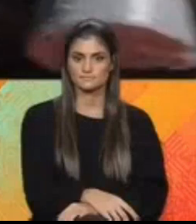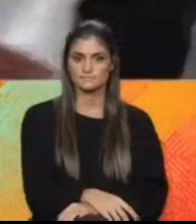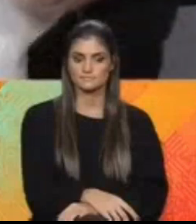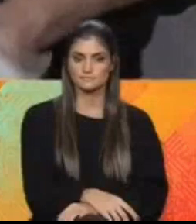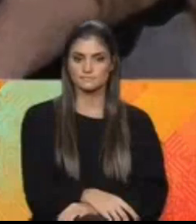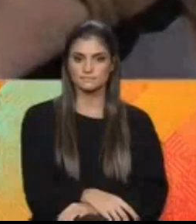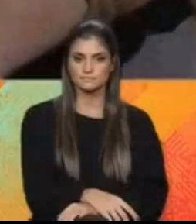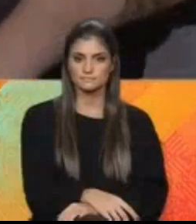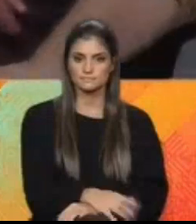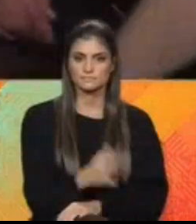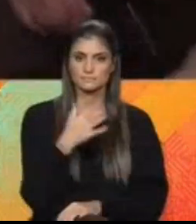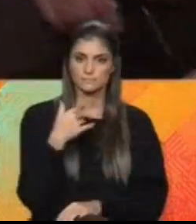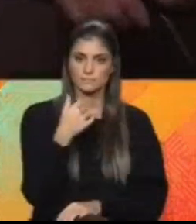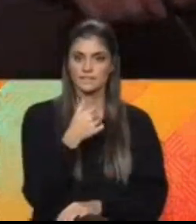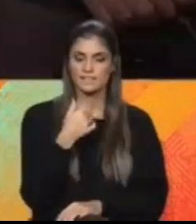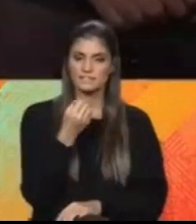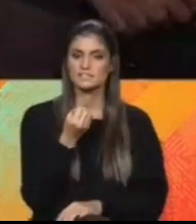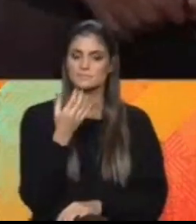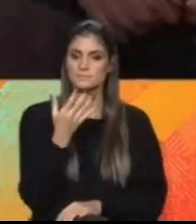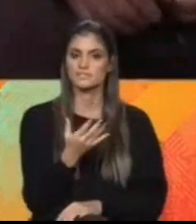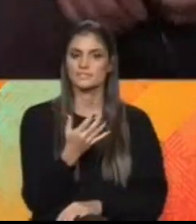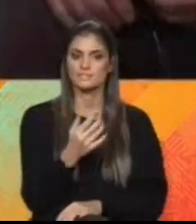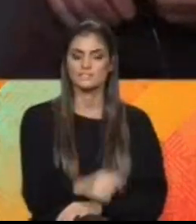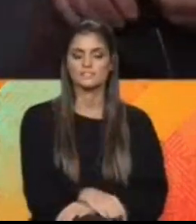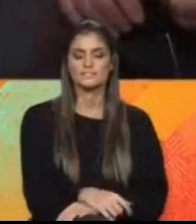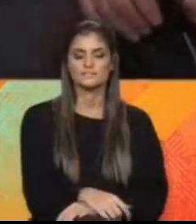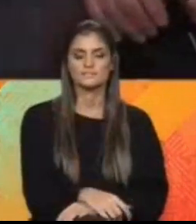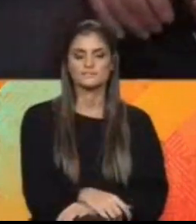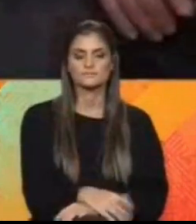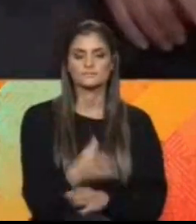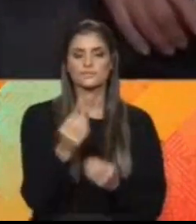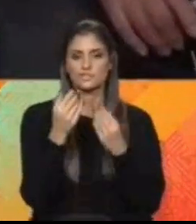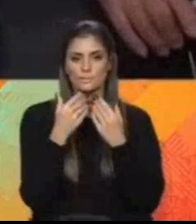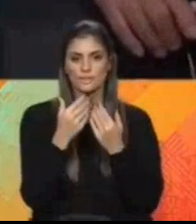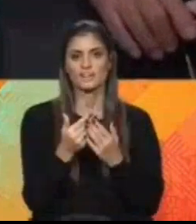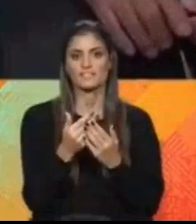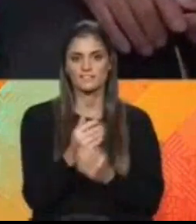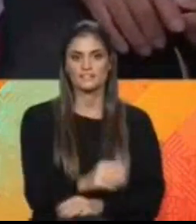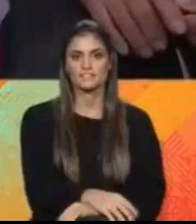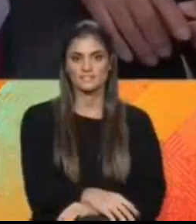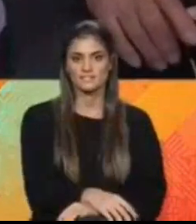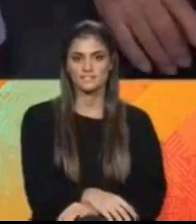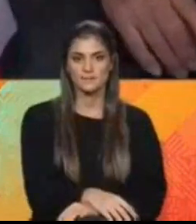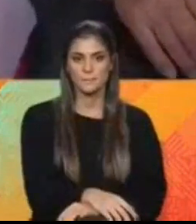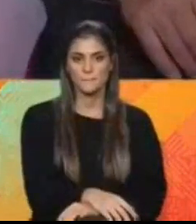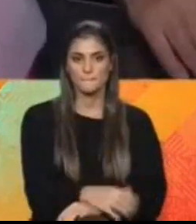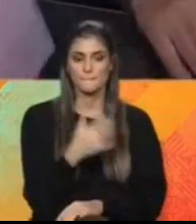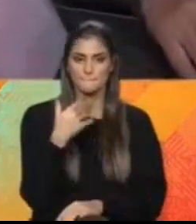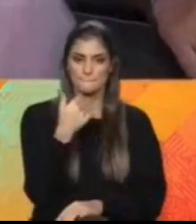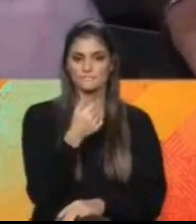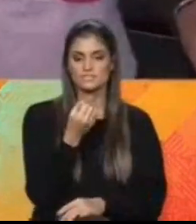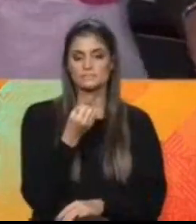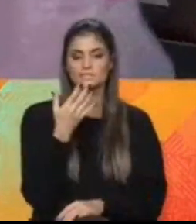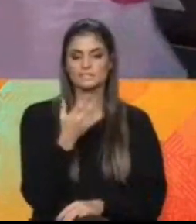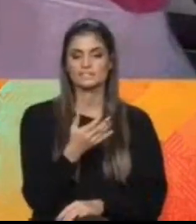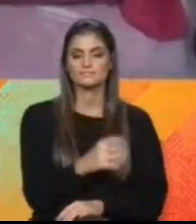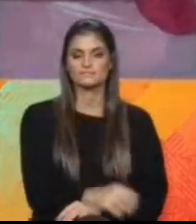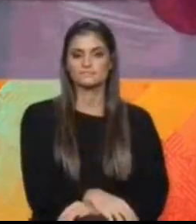Mas que bela simpatia, desde já muito obrigada, mas que bela